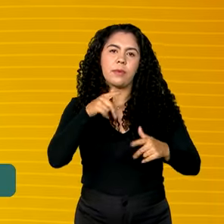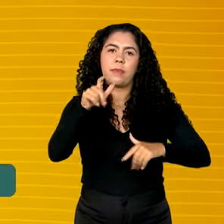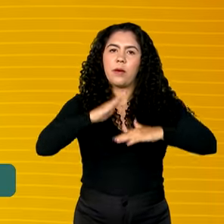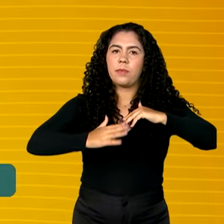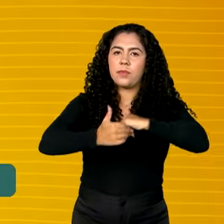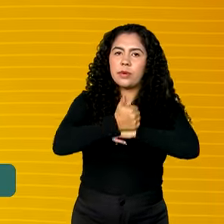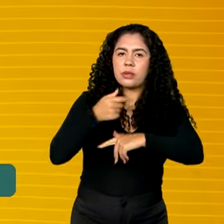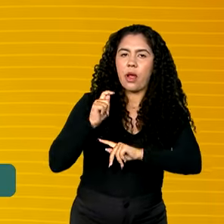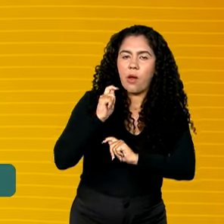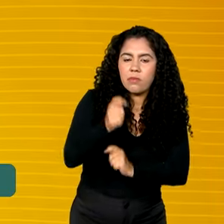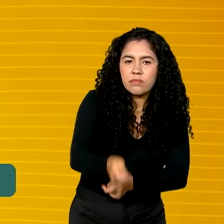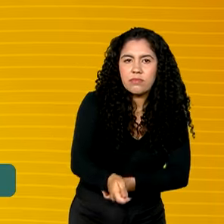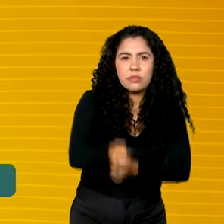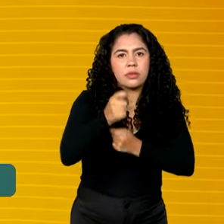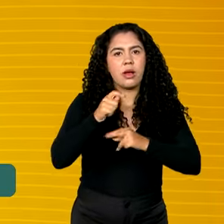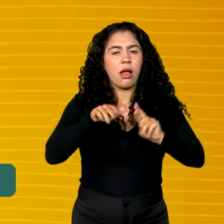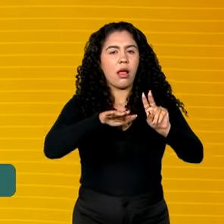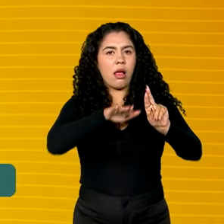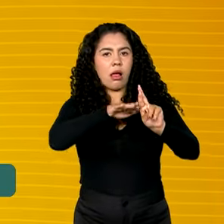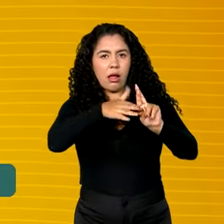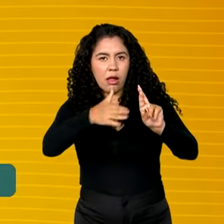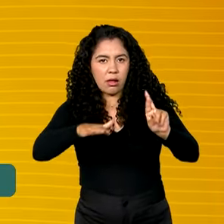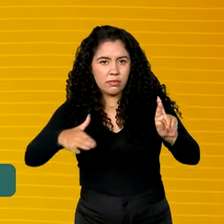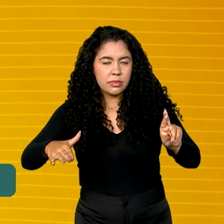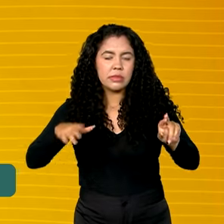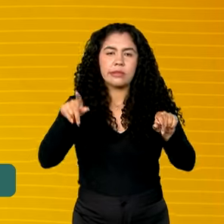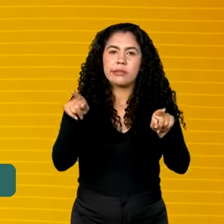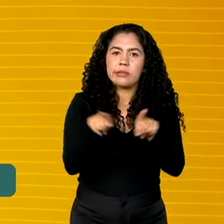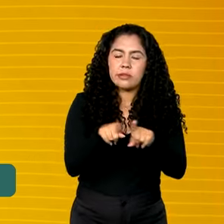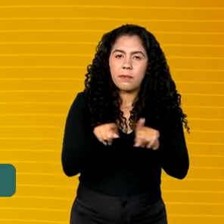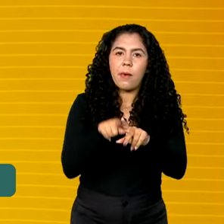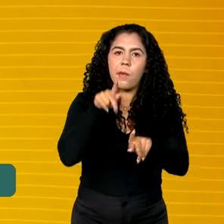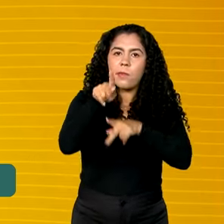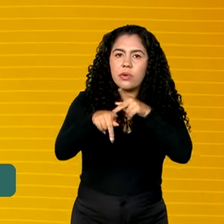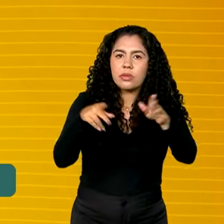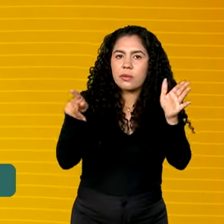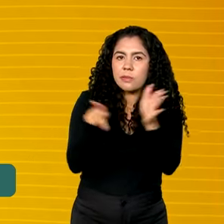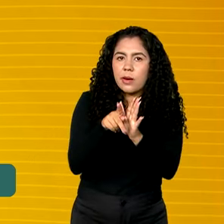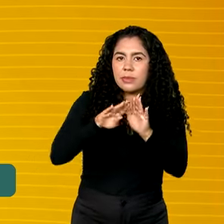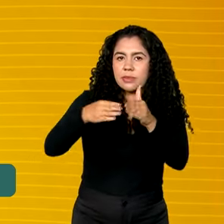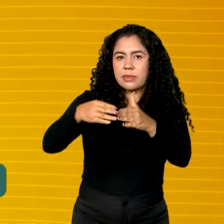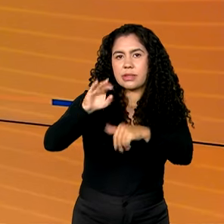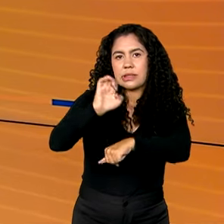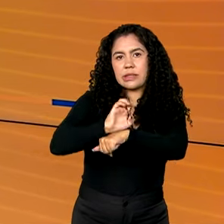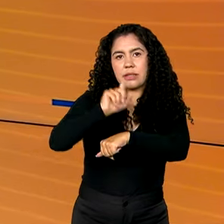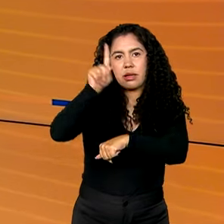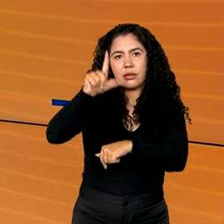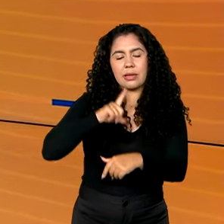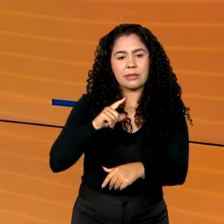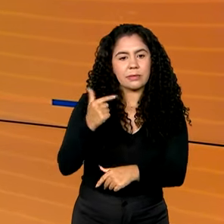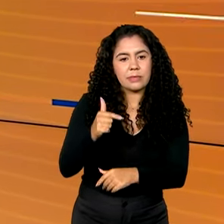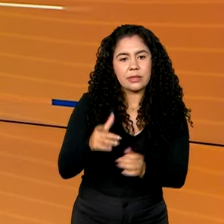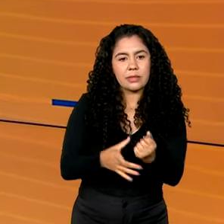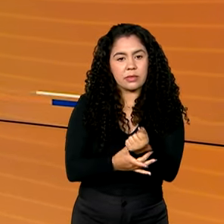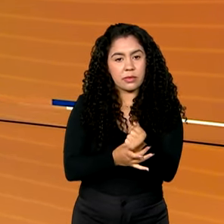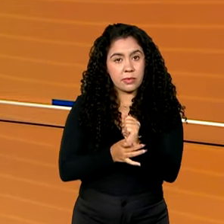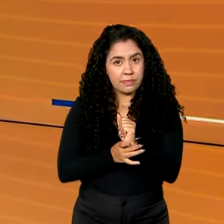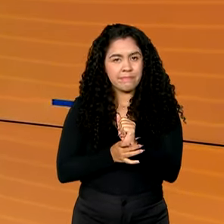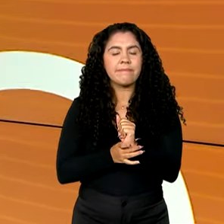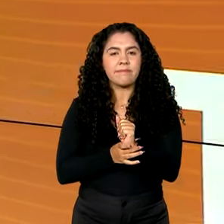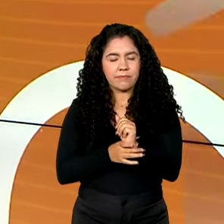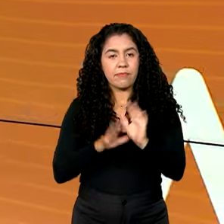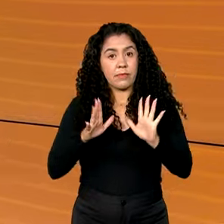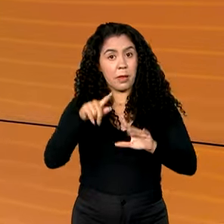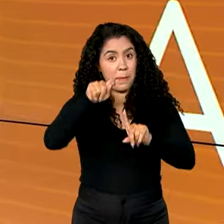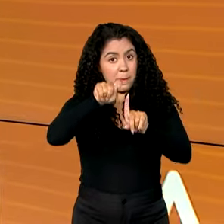aos ribeirinhos, à população que mesmo em cidades estão com insegurança alimentar. E neste mês de